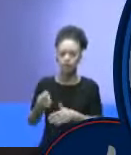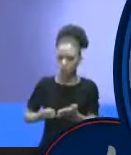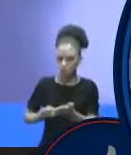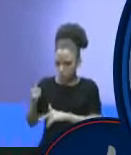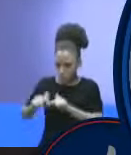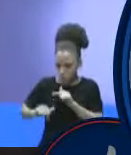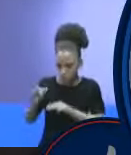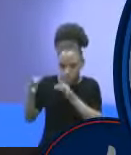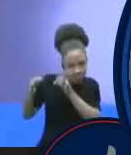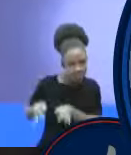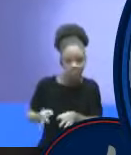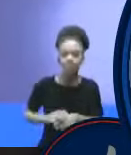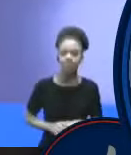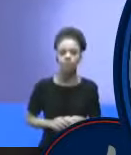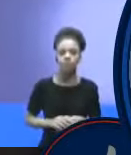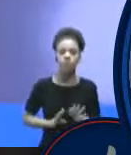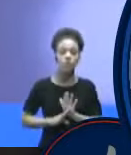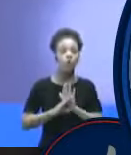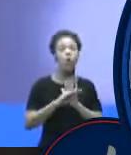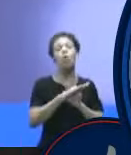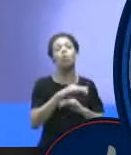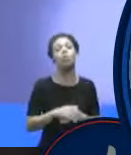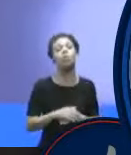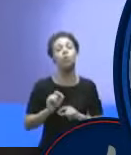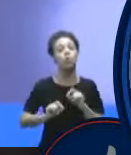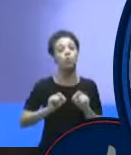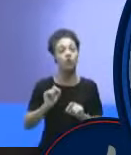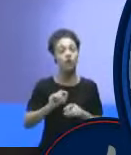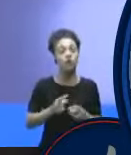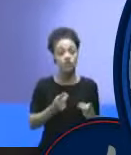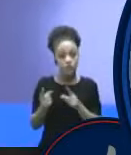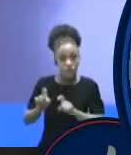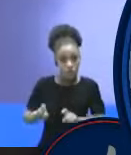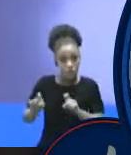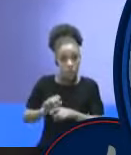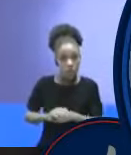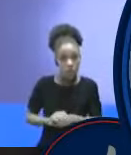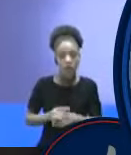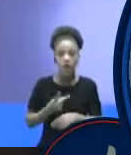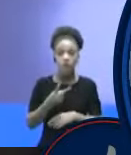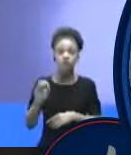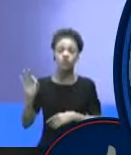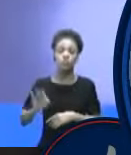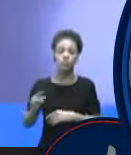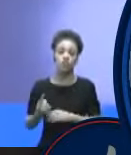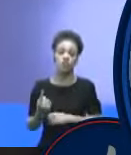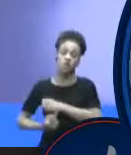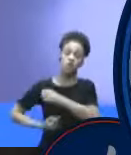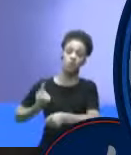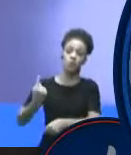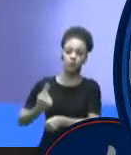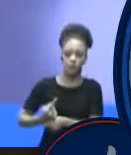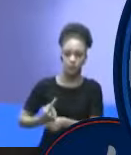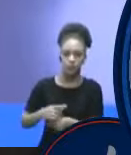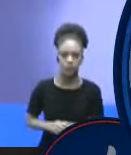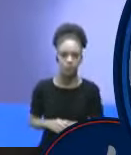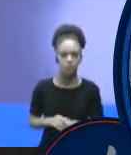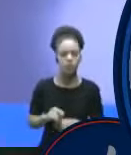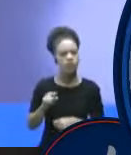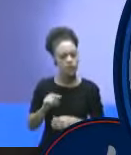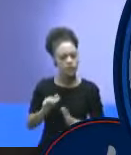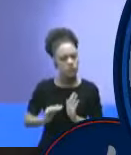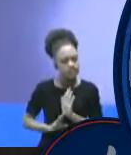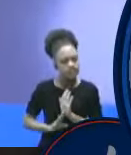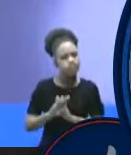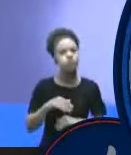assertivo. O nosso índice de First Call Resolution cresceu 20 pontos percentuais em um ano. Aí, ó, Wellington. Desse